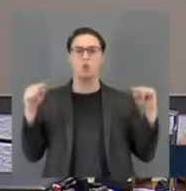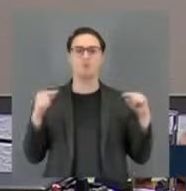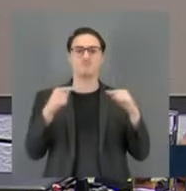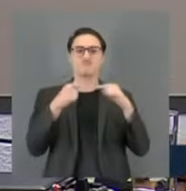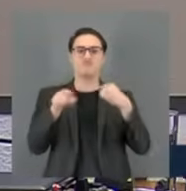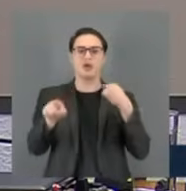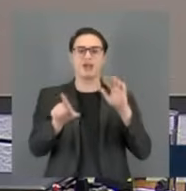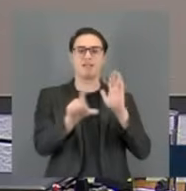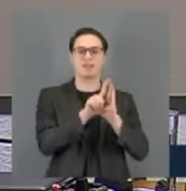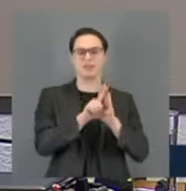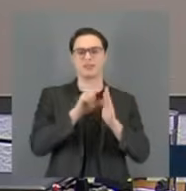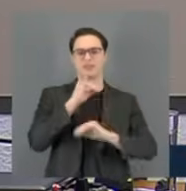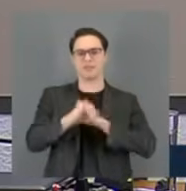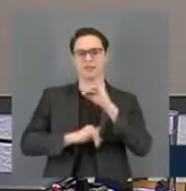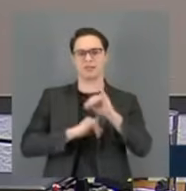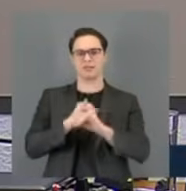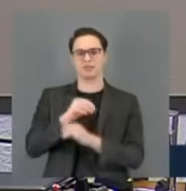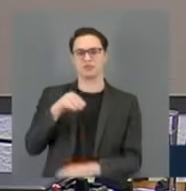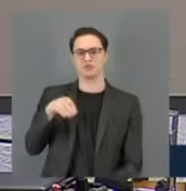Internet.